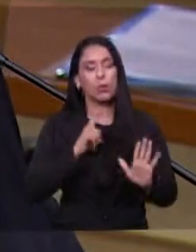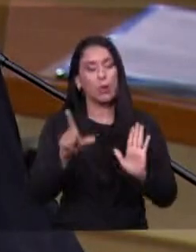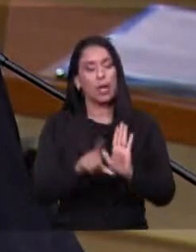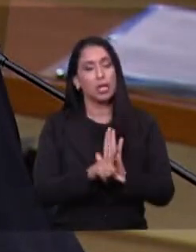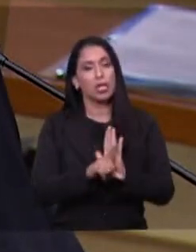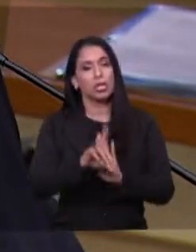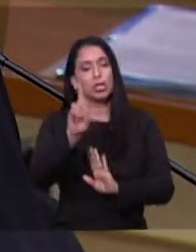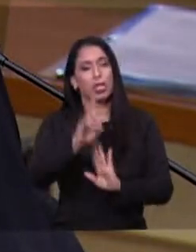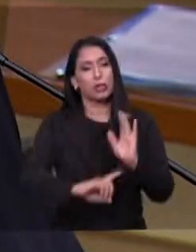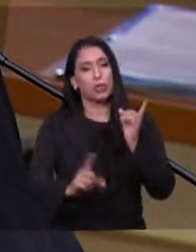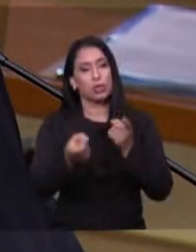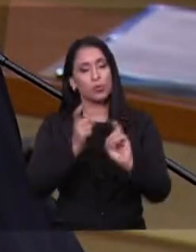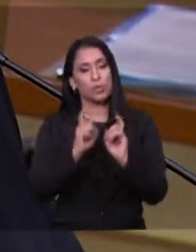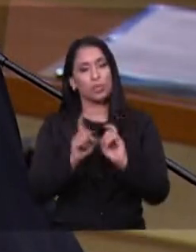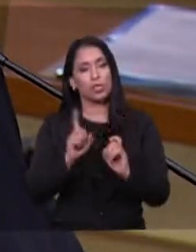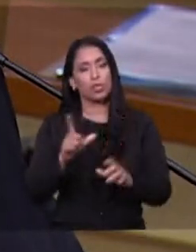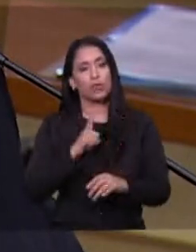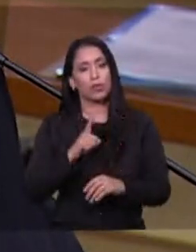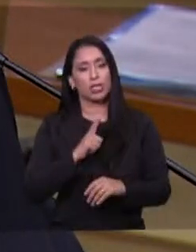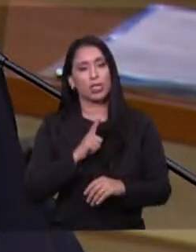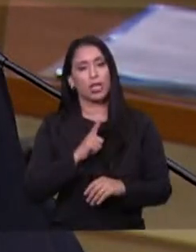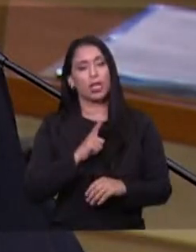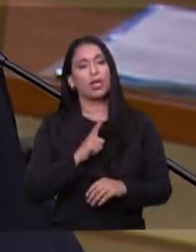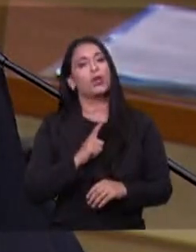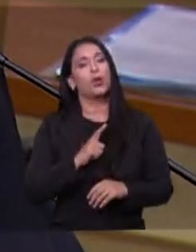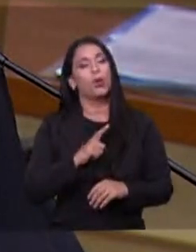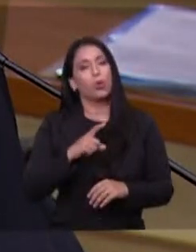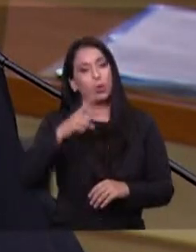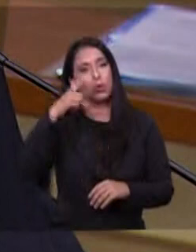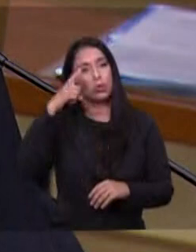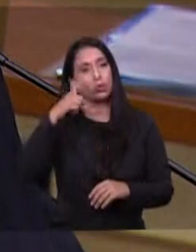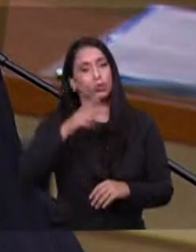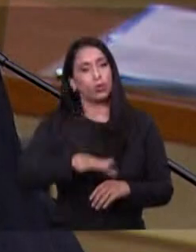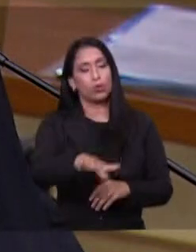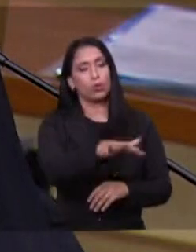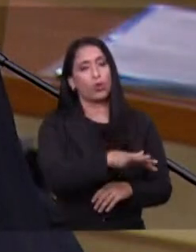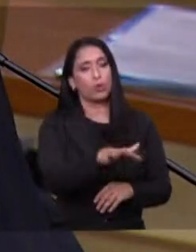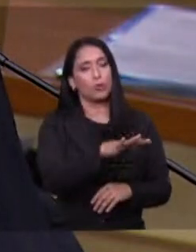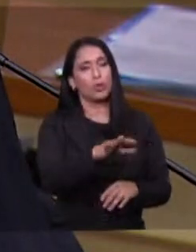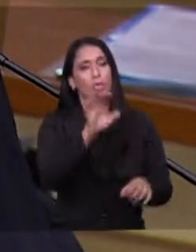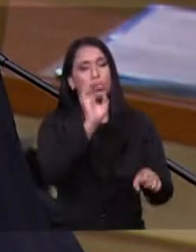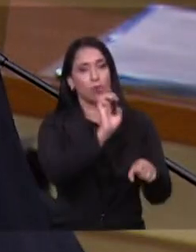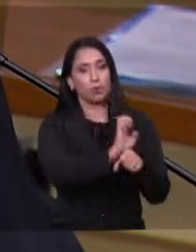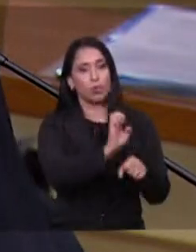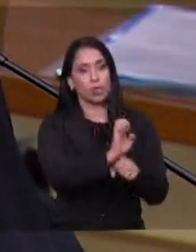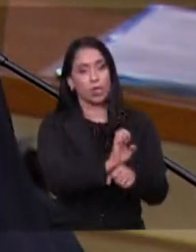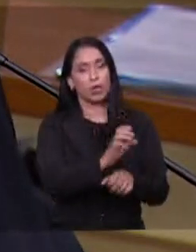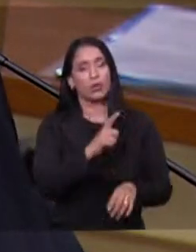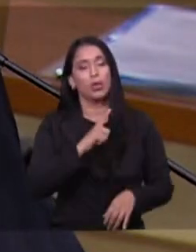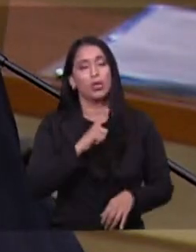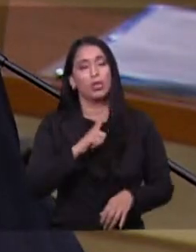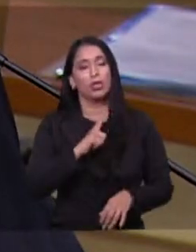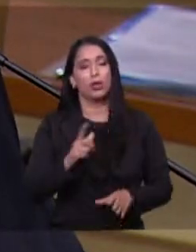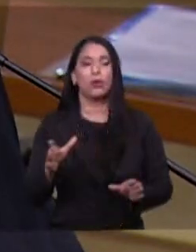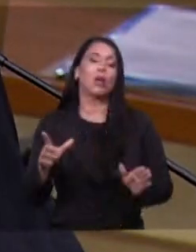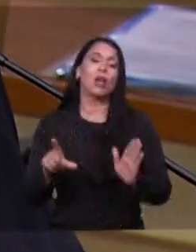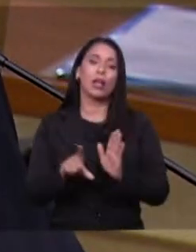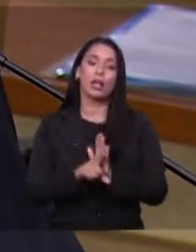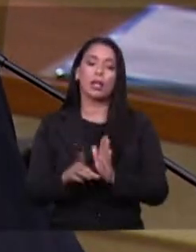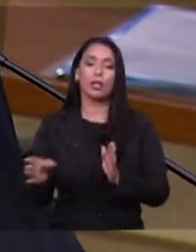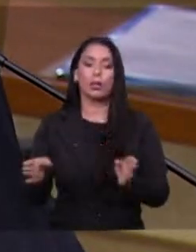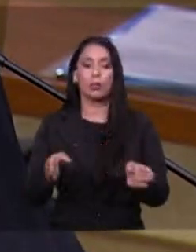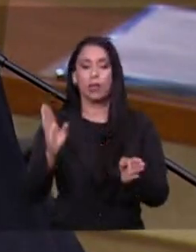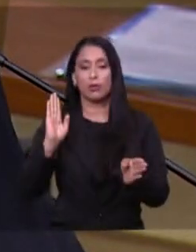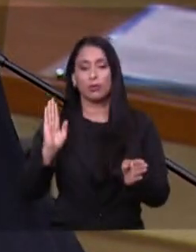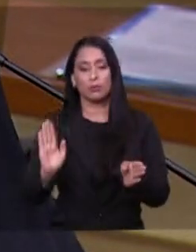direito administrativo, pois cuida do domínio público estadual. O autor impugna justamente esse prazo final, aqui já